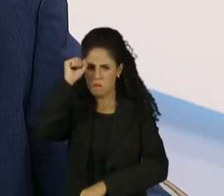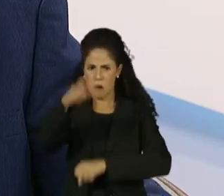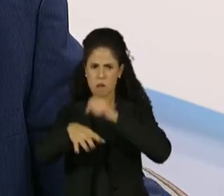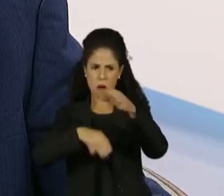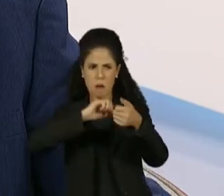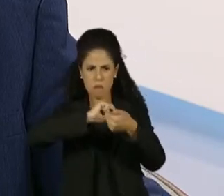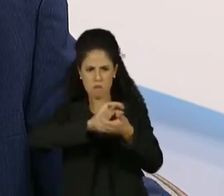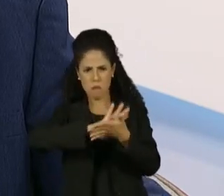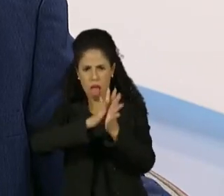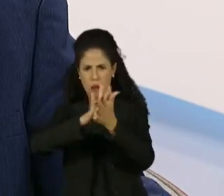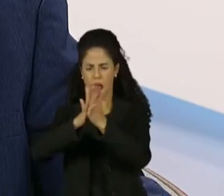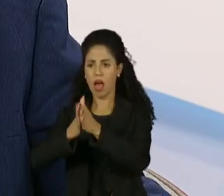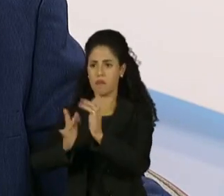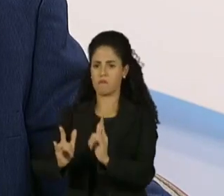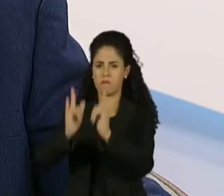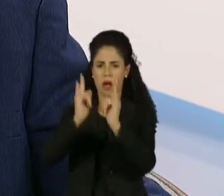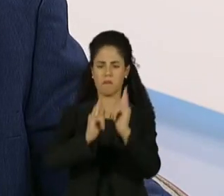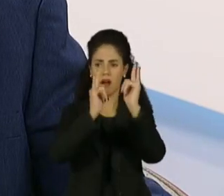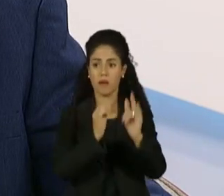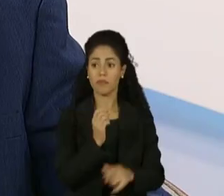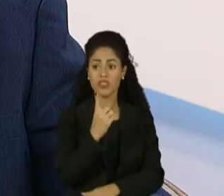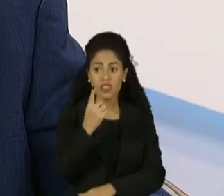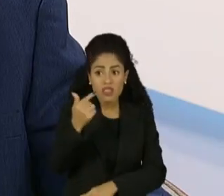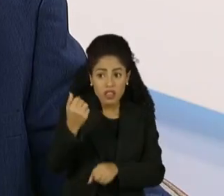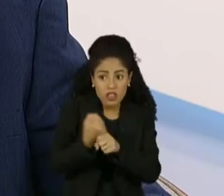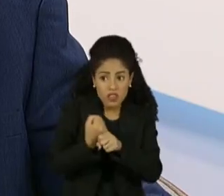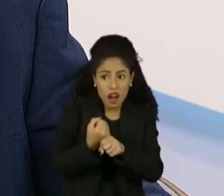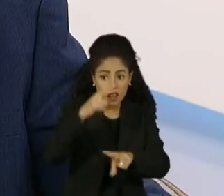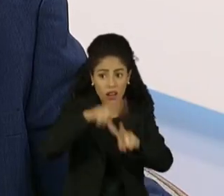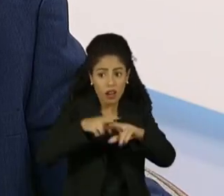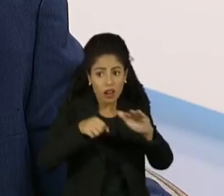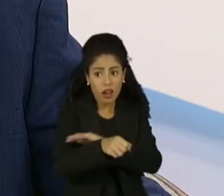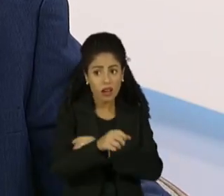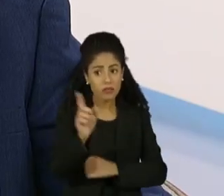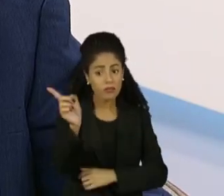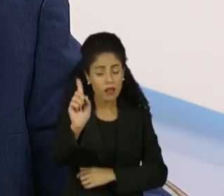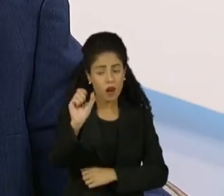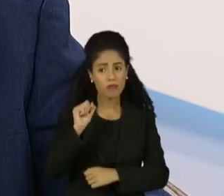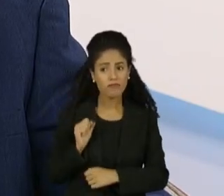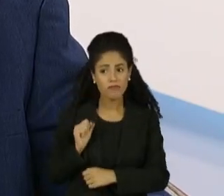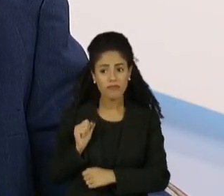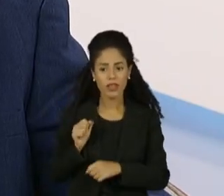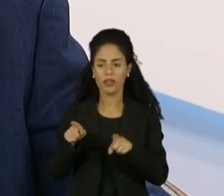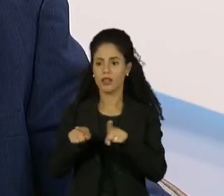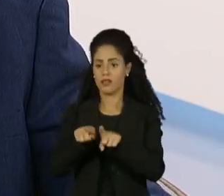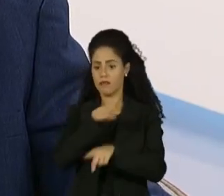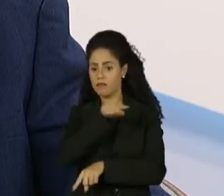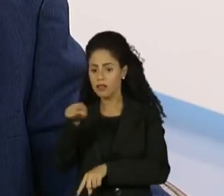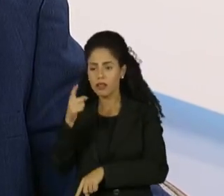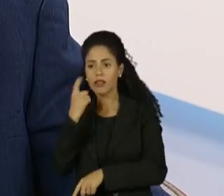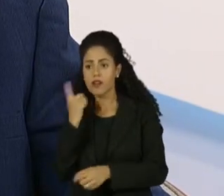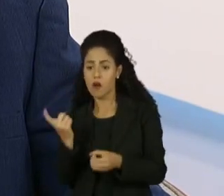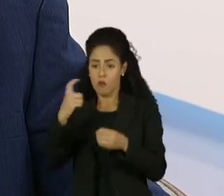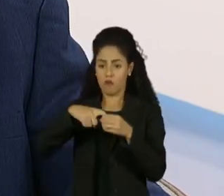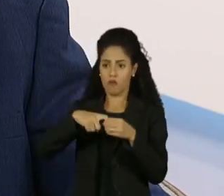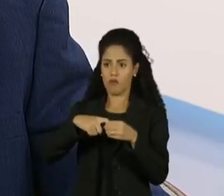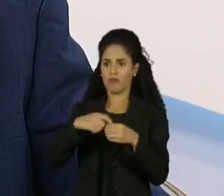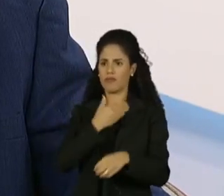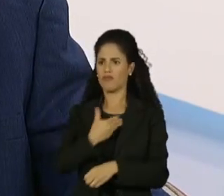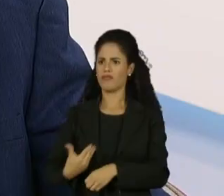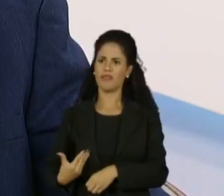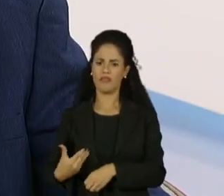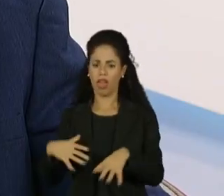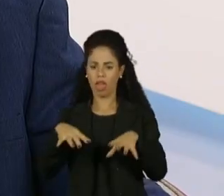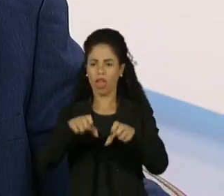públicos. Eles não foram condenados a 17 anos de prisão. Nem se disse que eles queriam tomar o governo. Como é que se